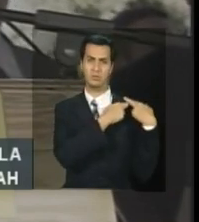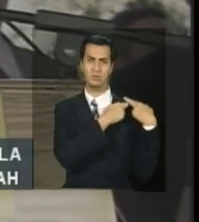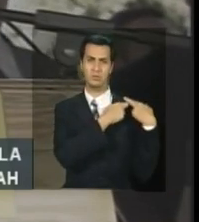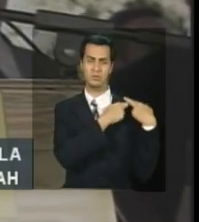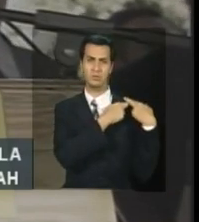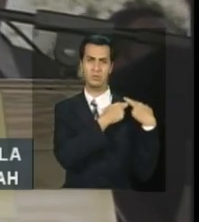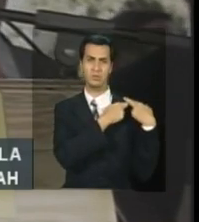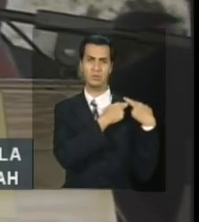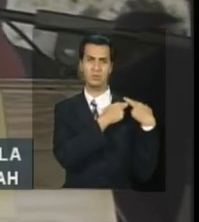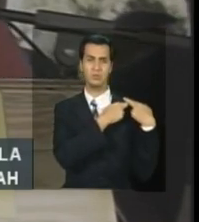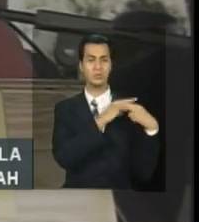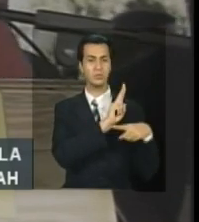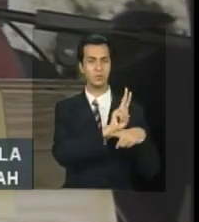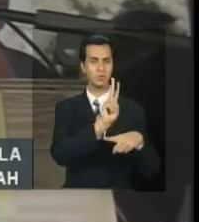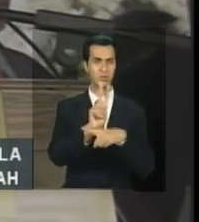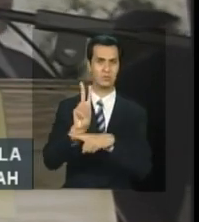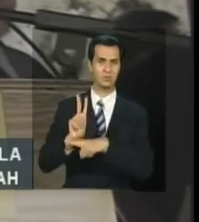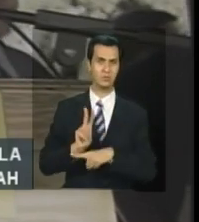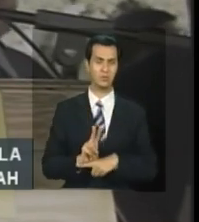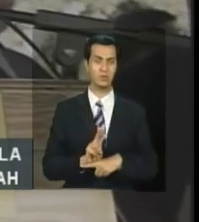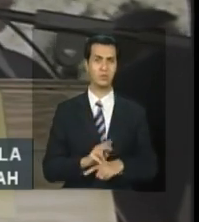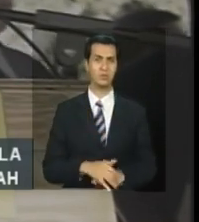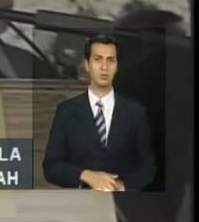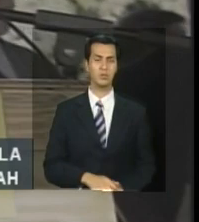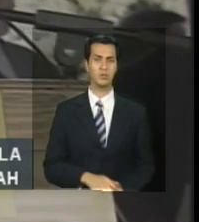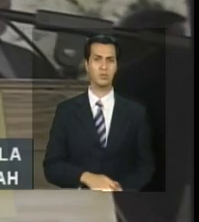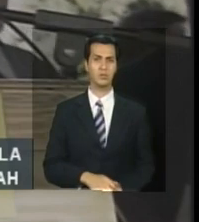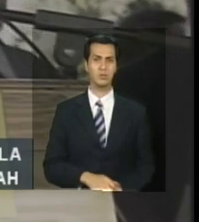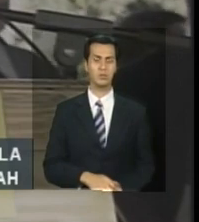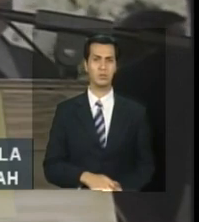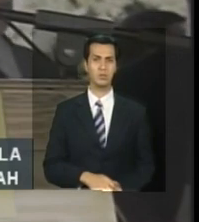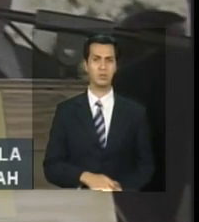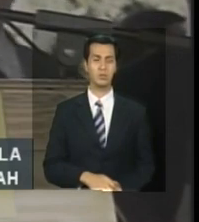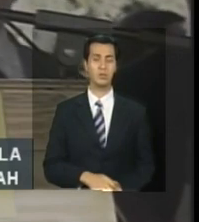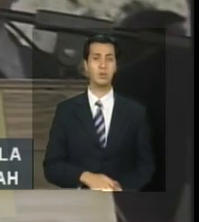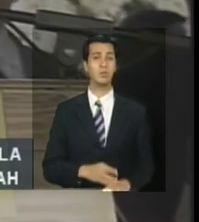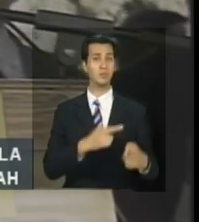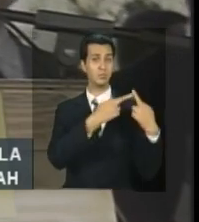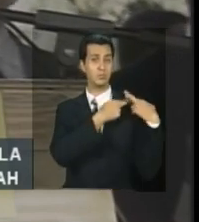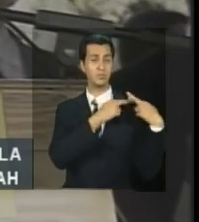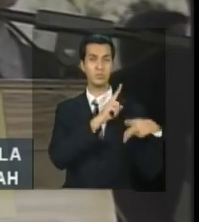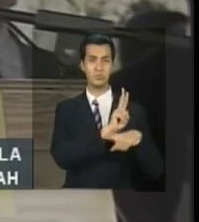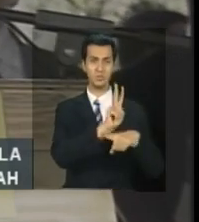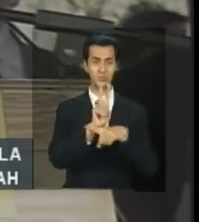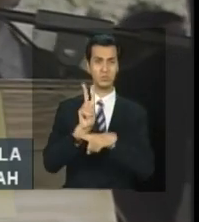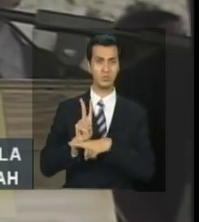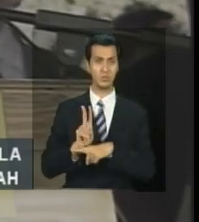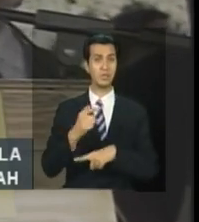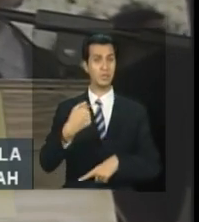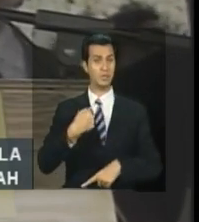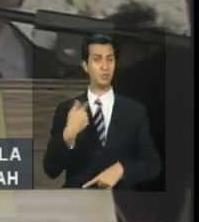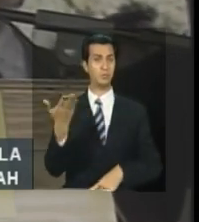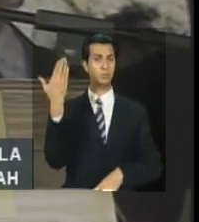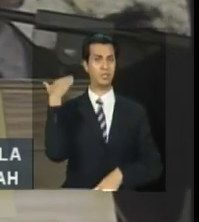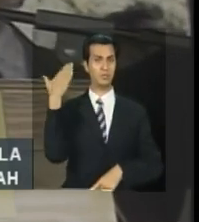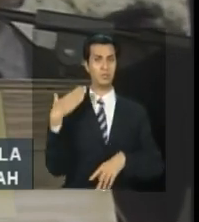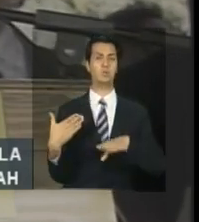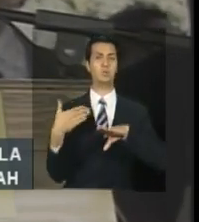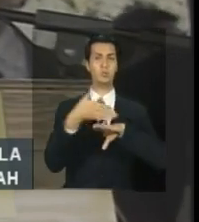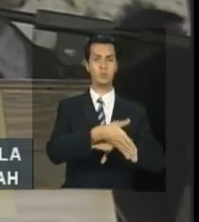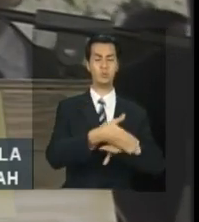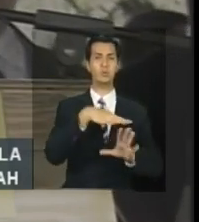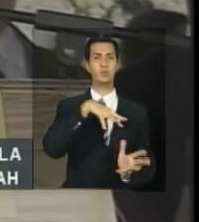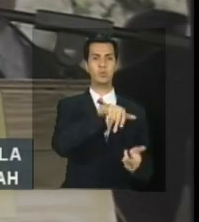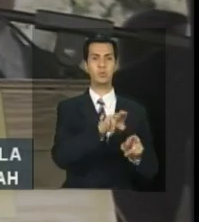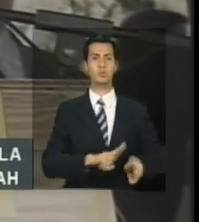responsabilidade ao proteger. Este é um conceito que, no meu discurso na Assembleia das Nações